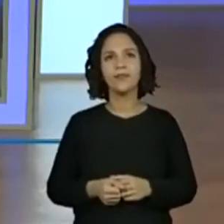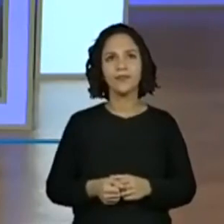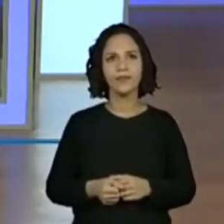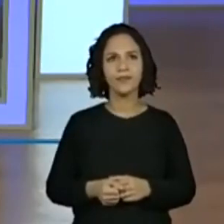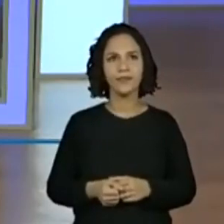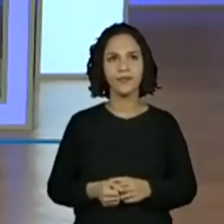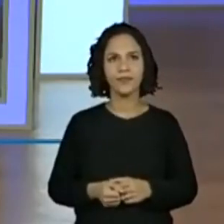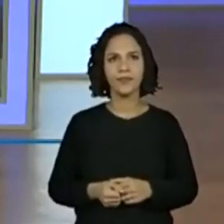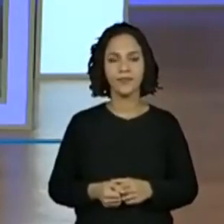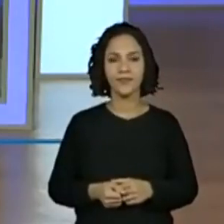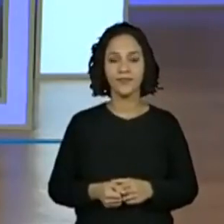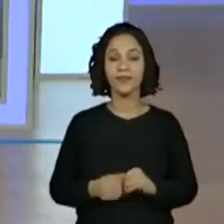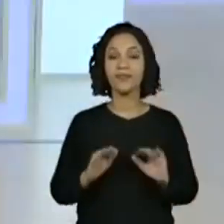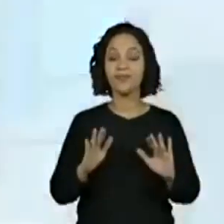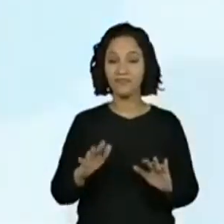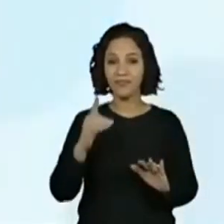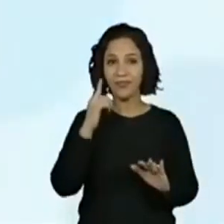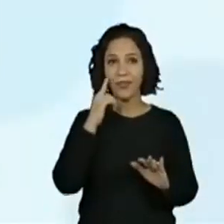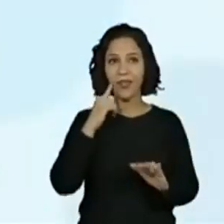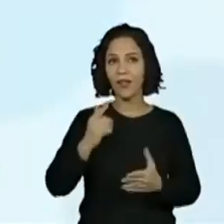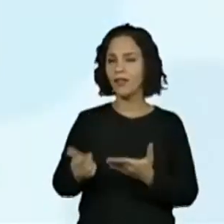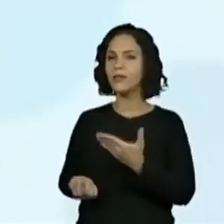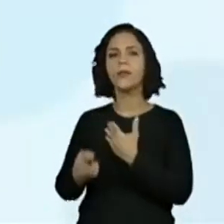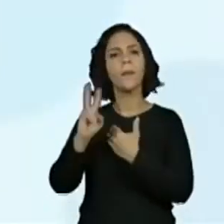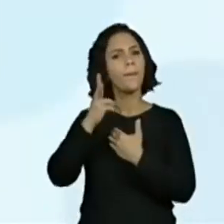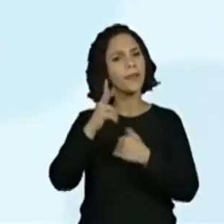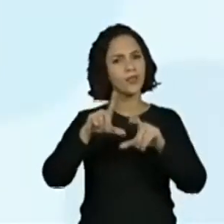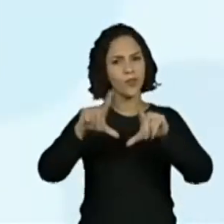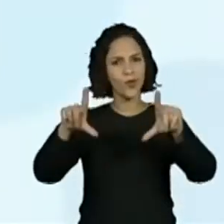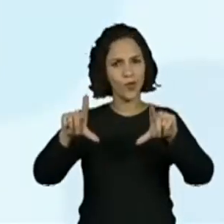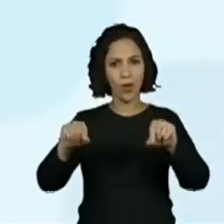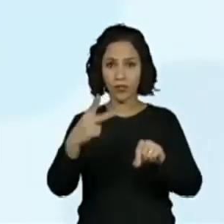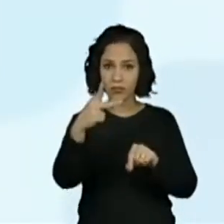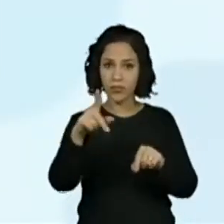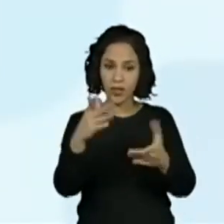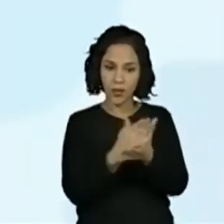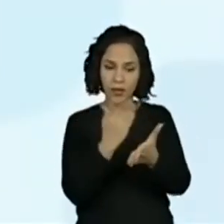Sim. Então, mesmo quadro que tem aí